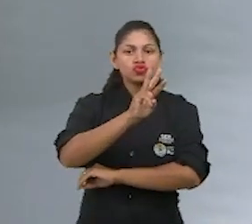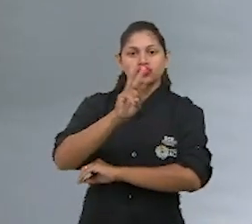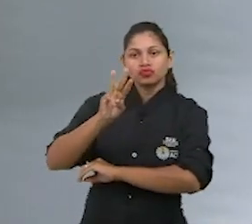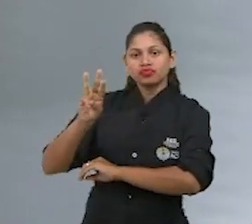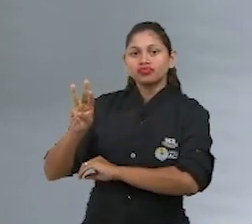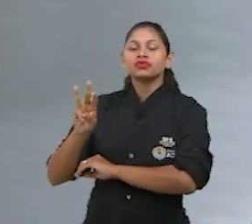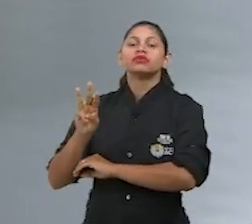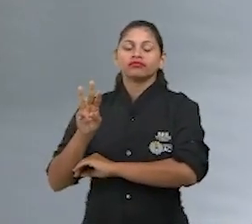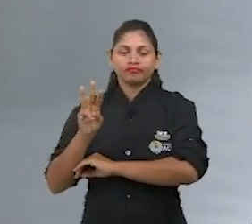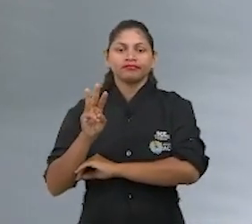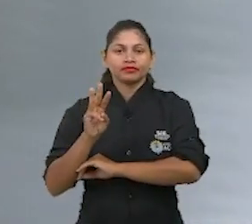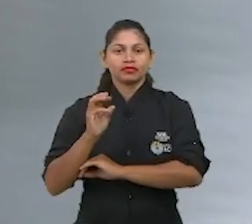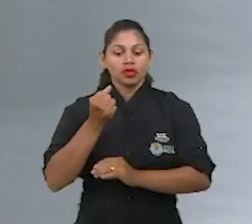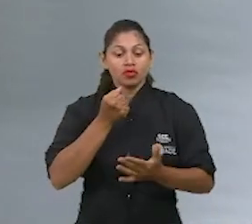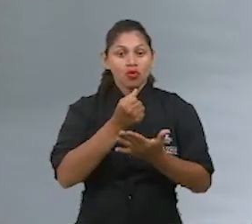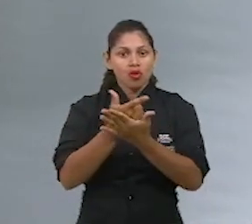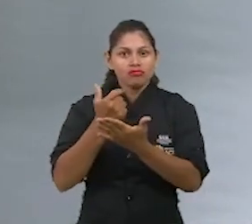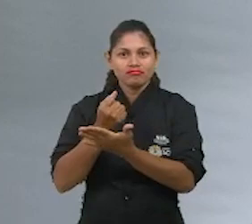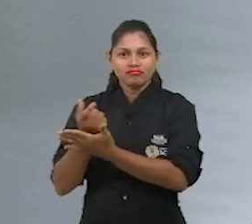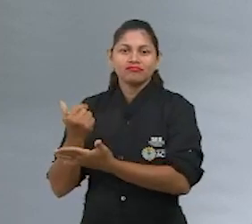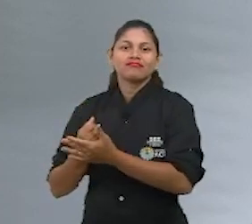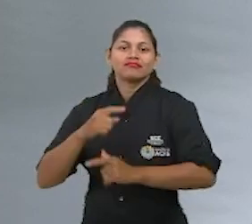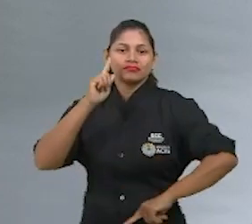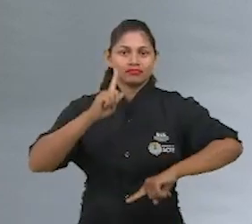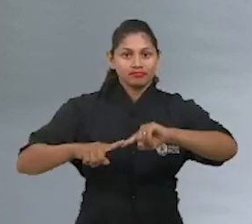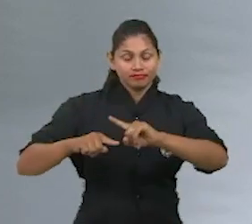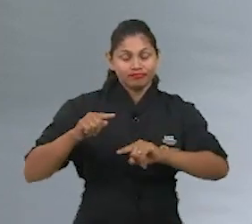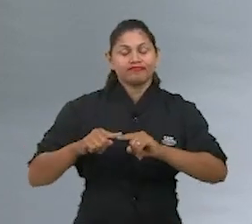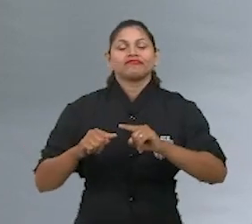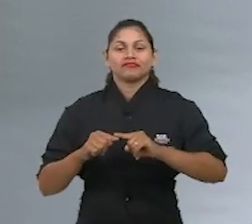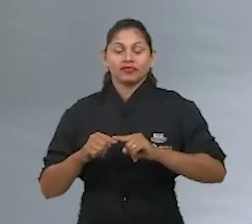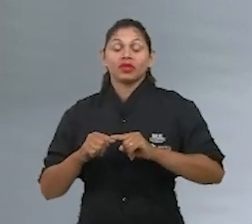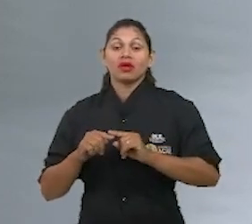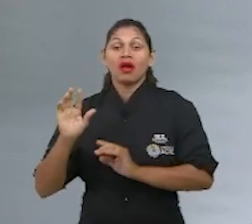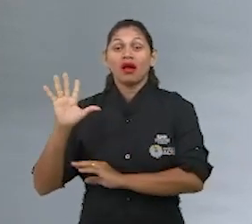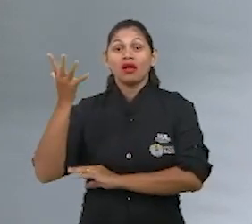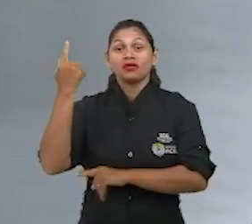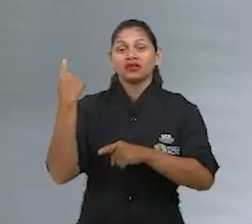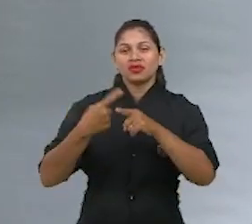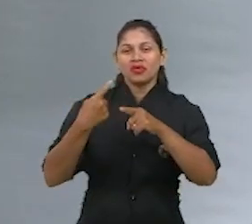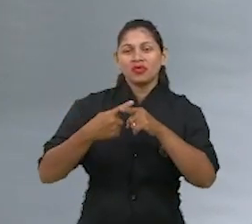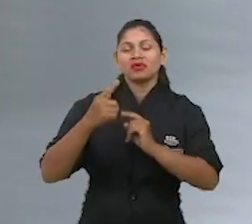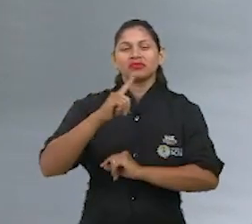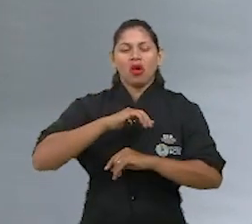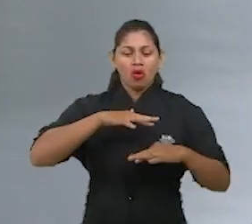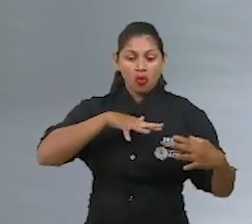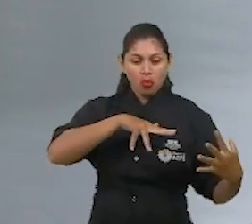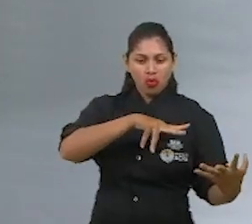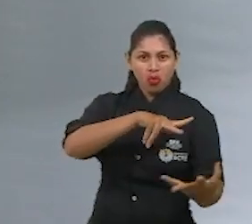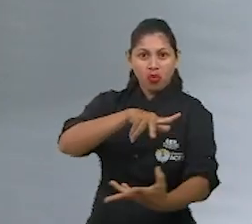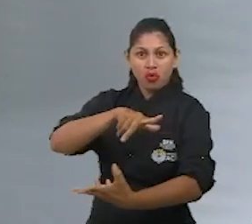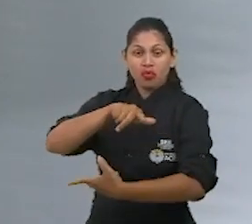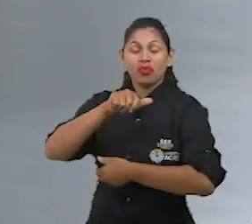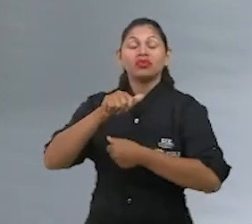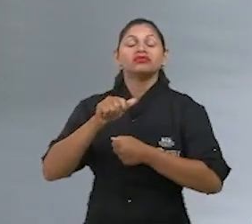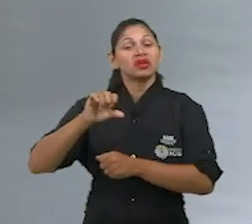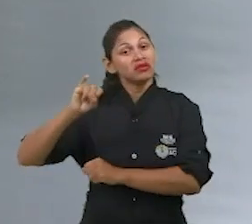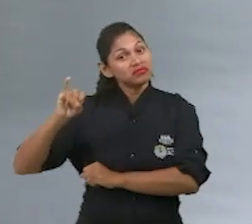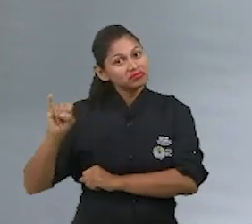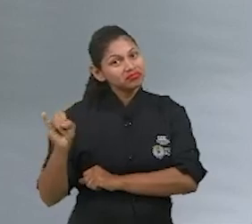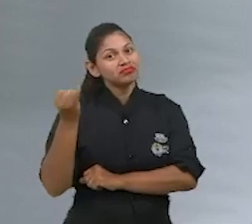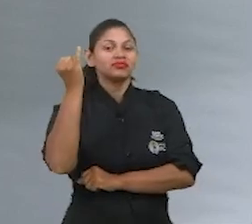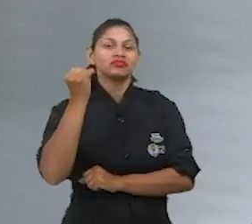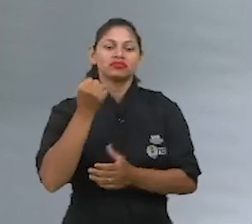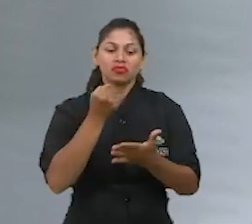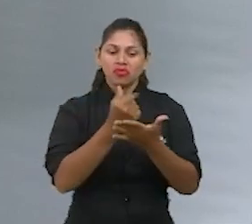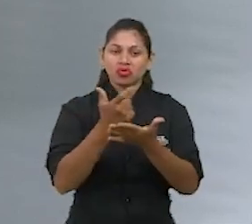acontece principalmente devido ao advento da globalização, onde nós temos aí a oportunidade de comprar produtos, por